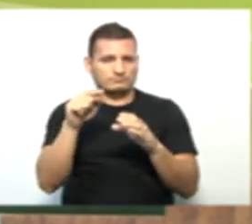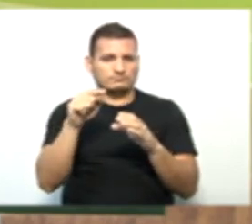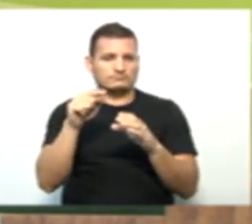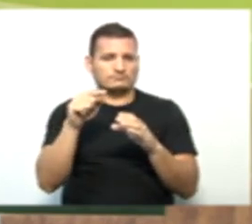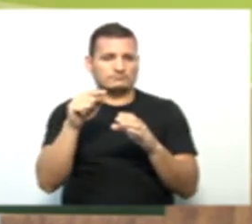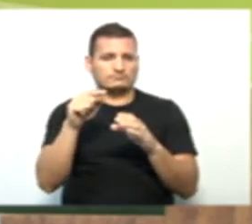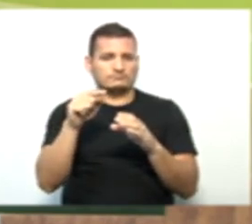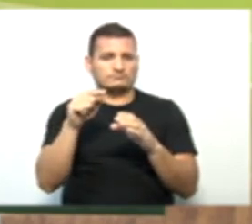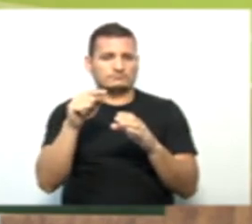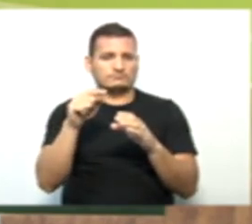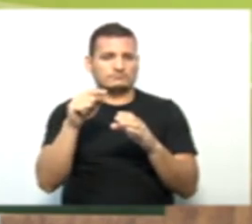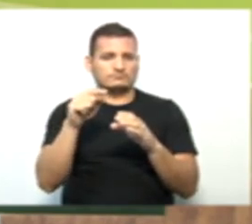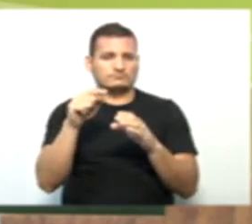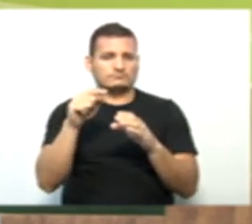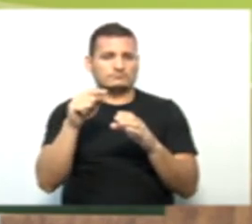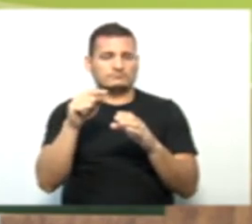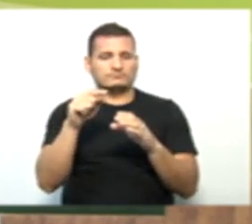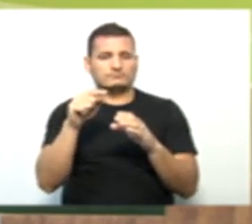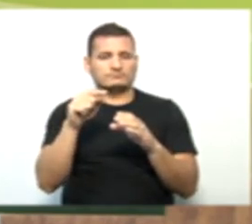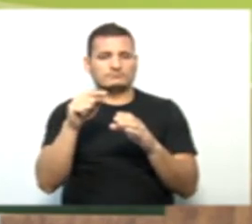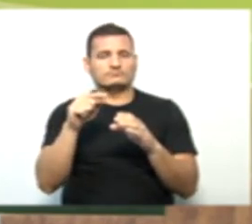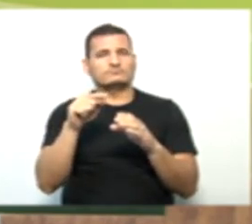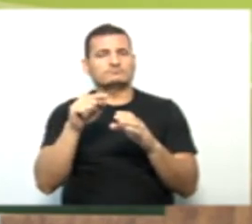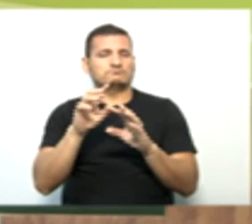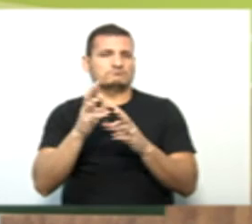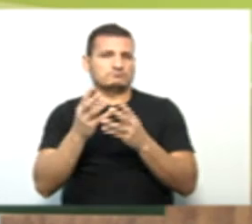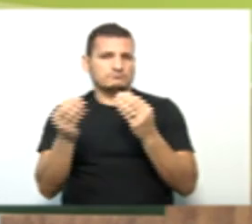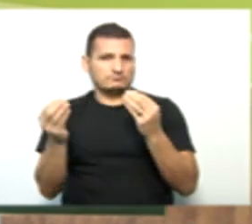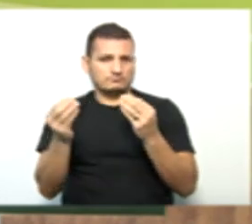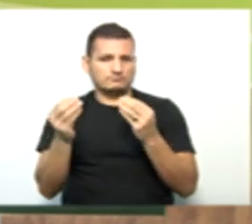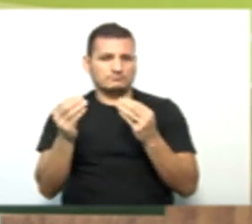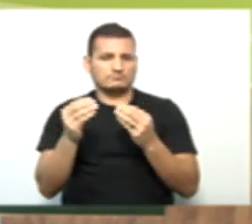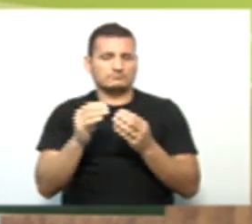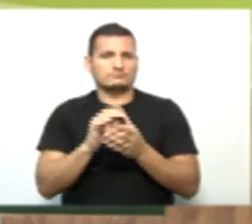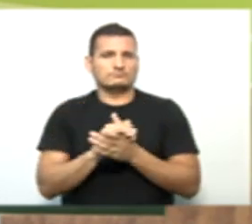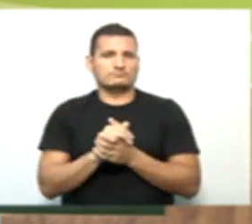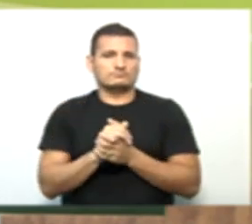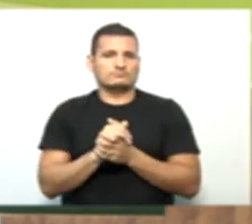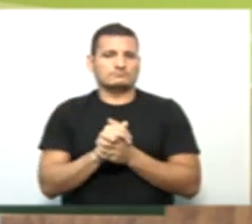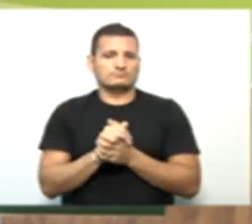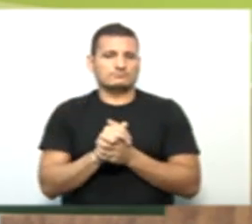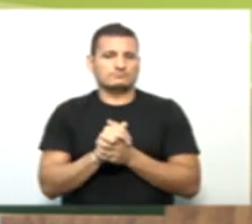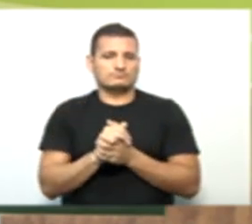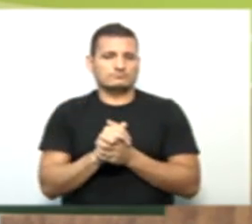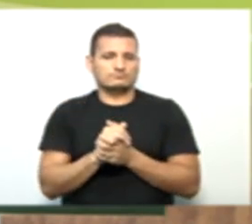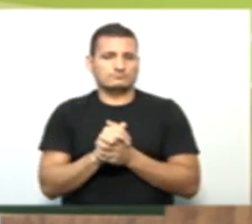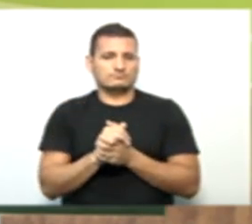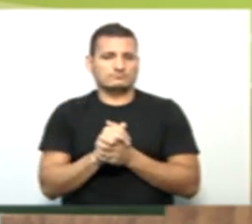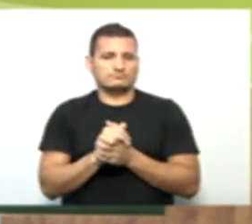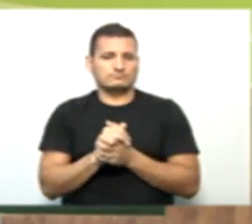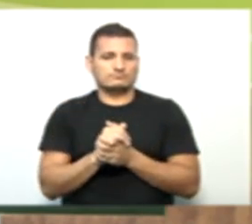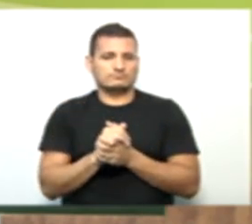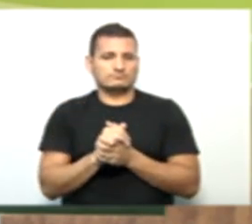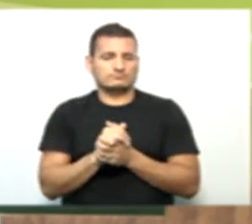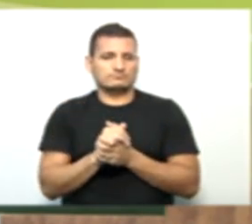de ser executada, ela some, não tem mais valor. Então é